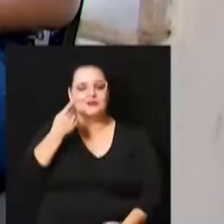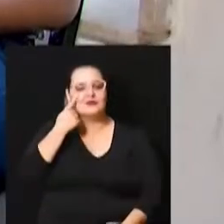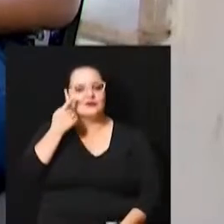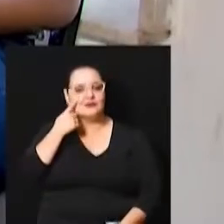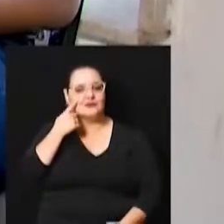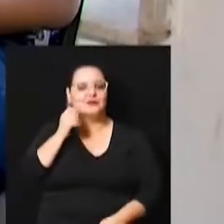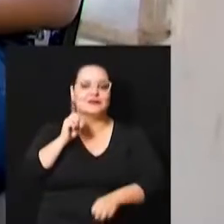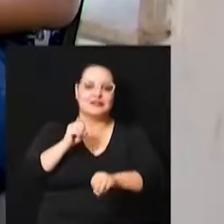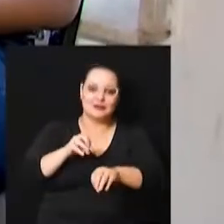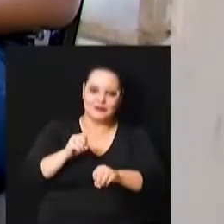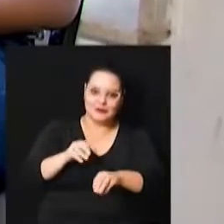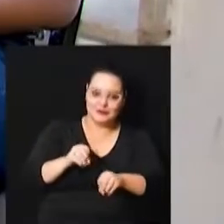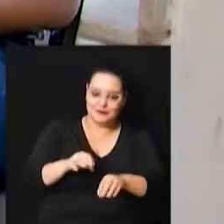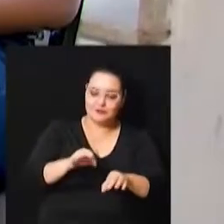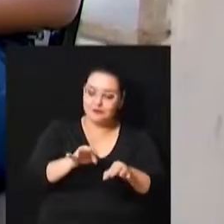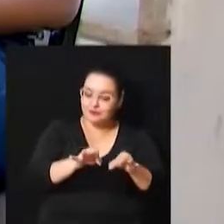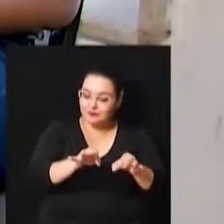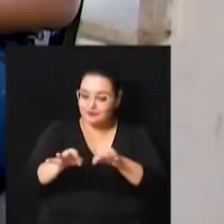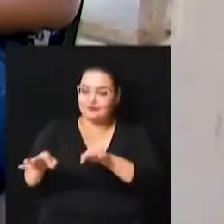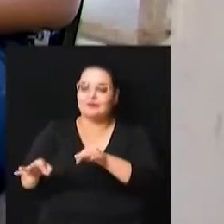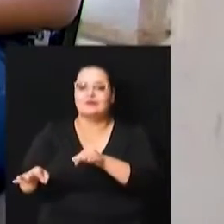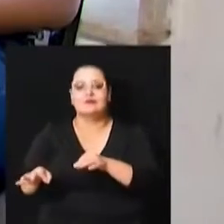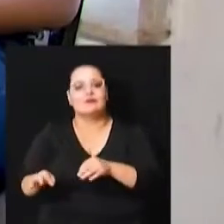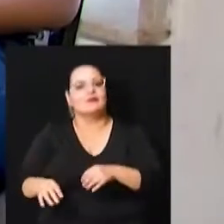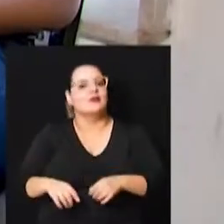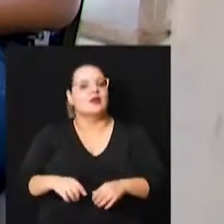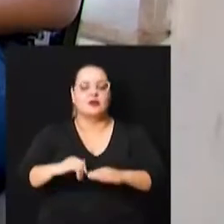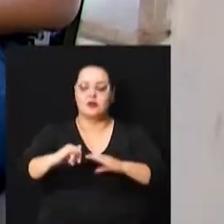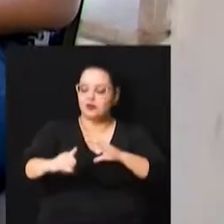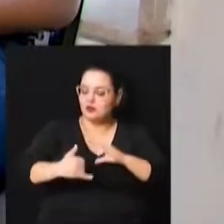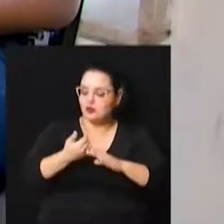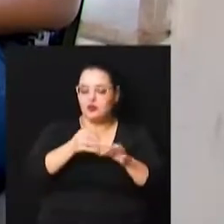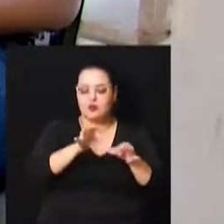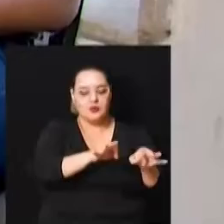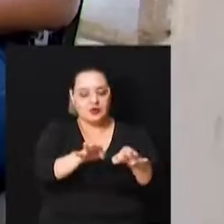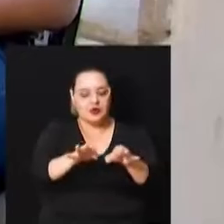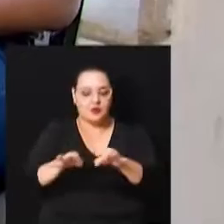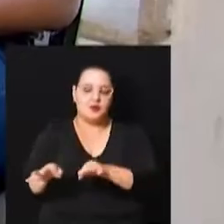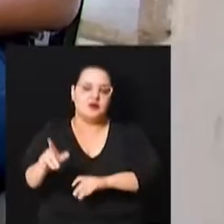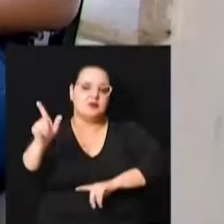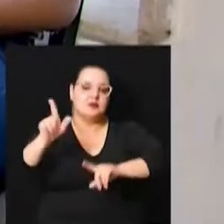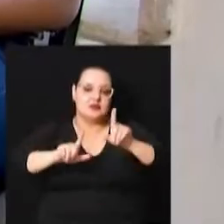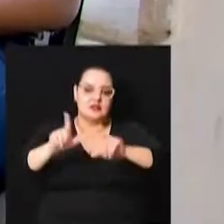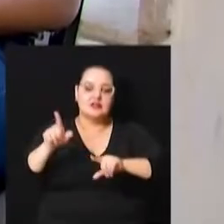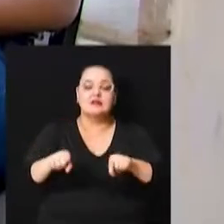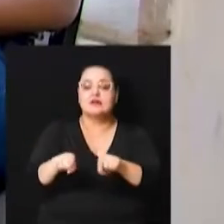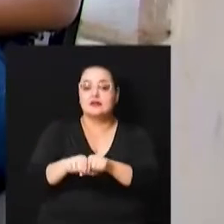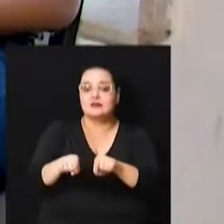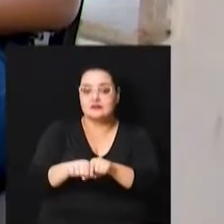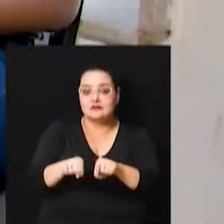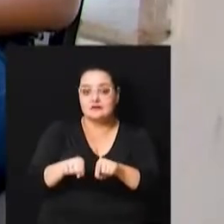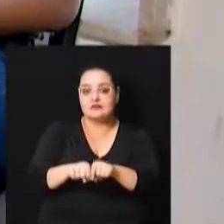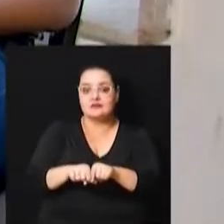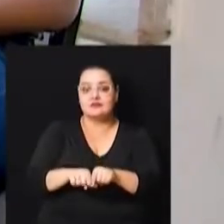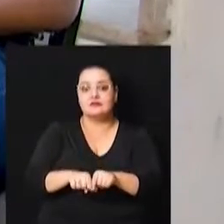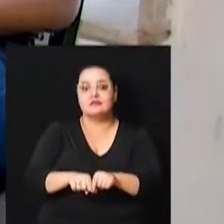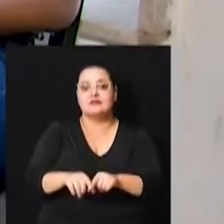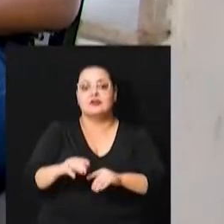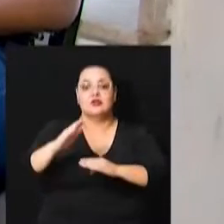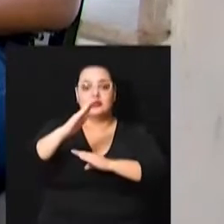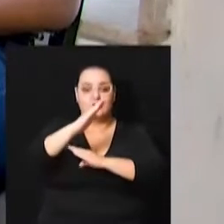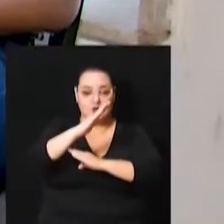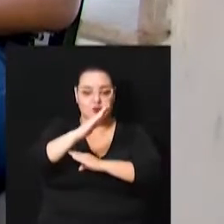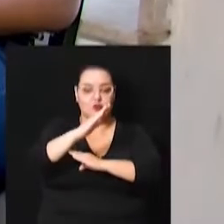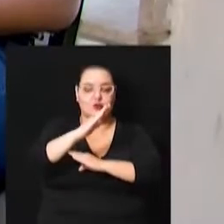na Educação, não é? O quadro fica rodando na programação também, não é? Vai ao ar dentro